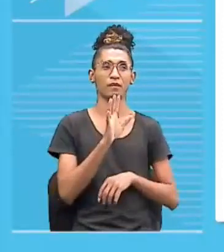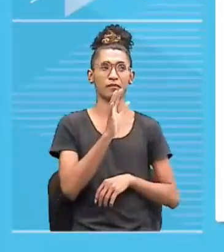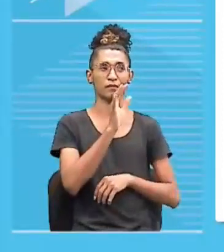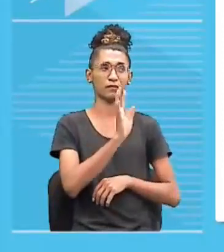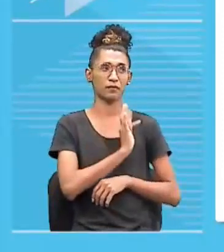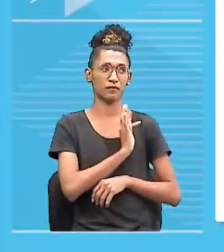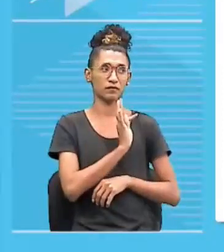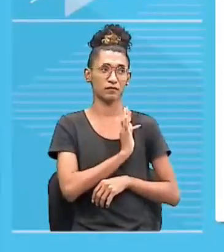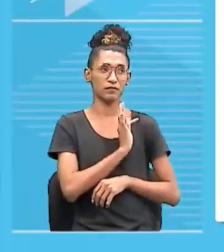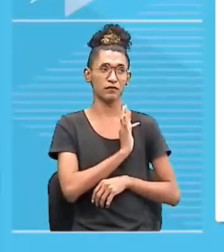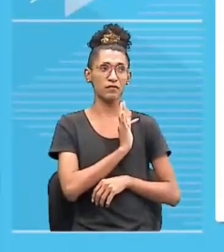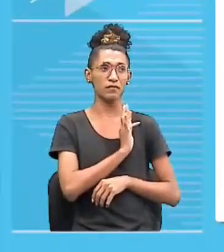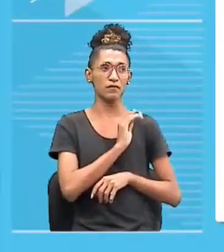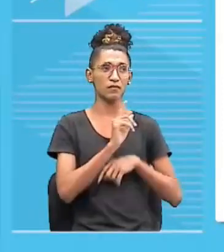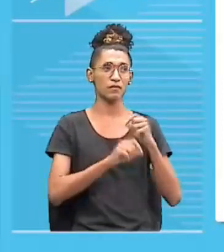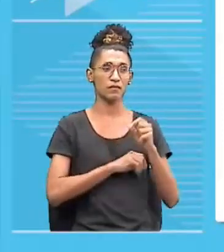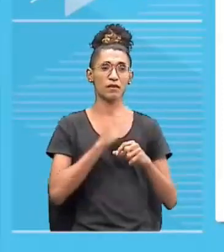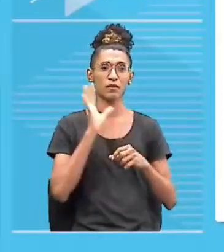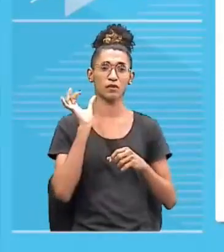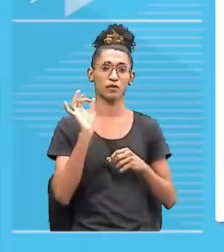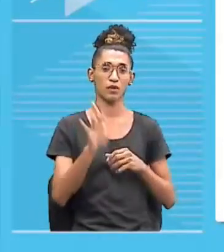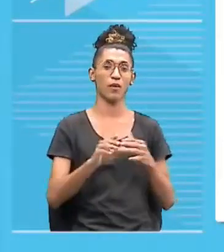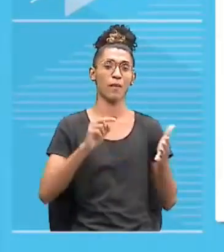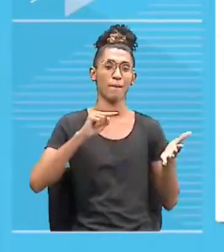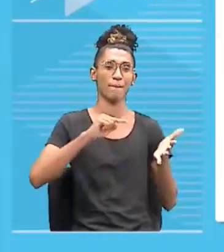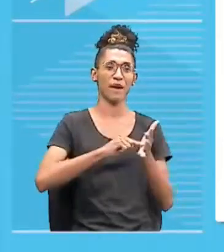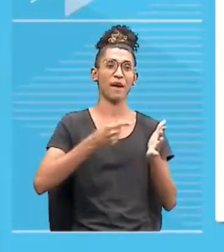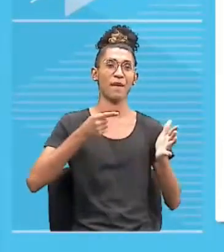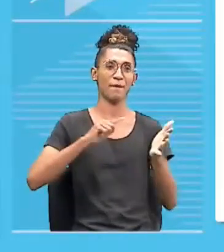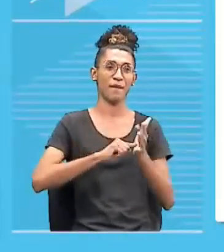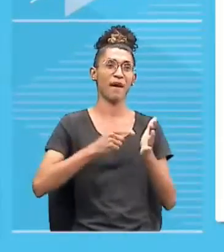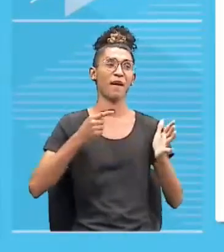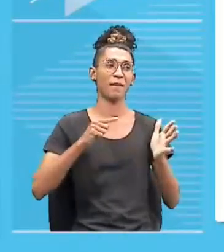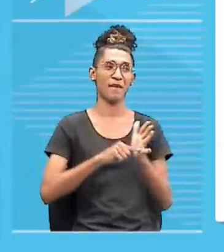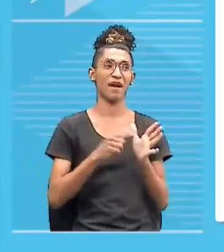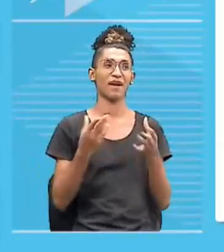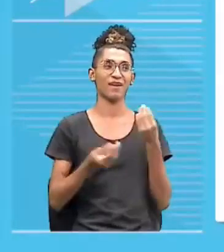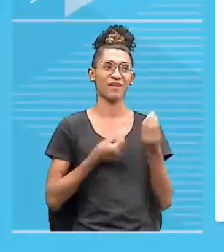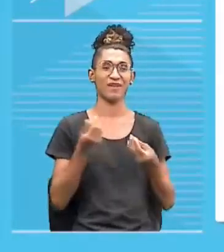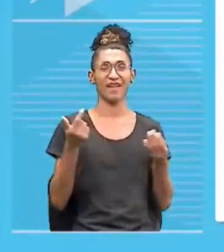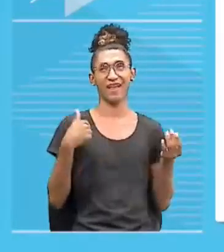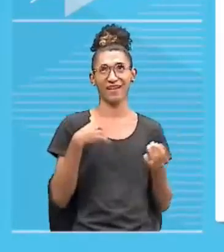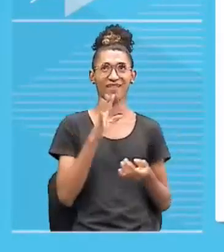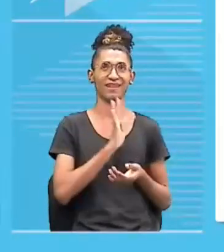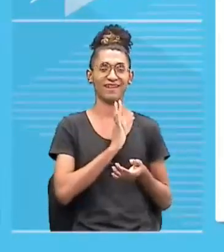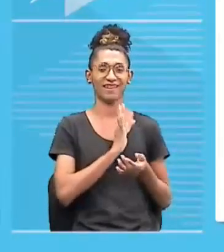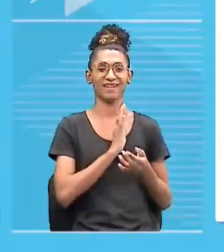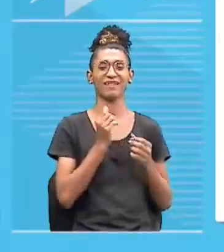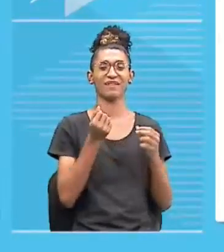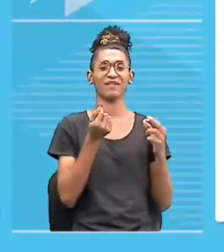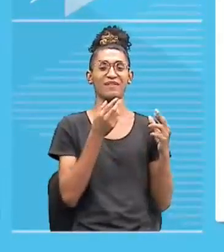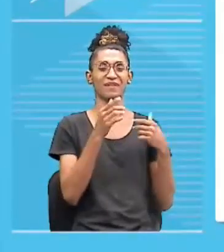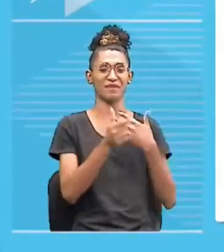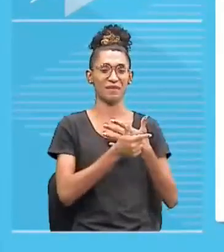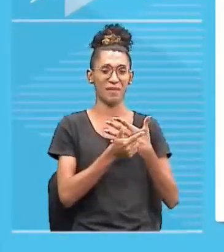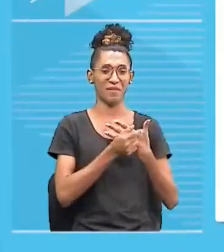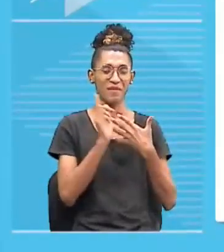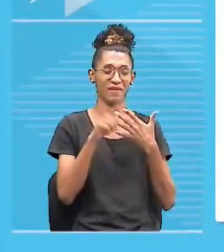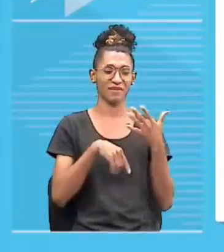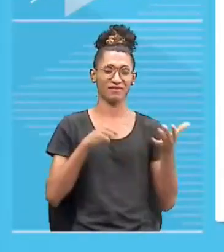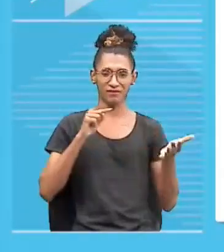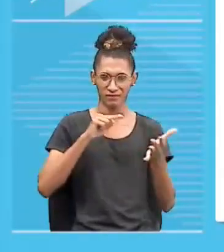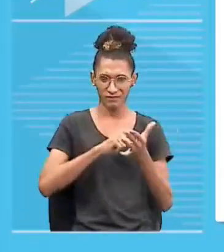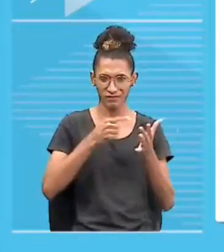técnicos que só apertavam botões, por exemplo, né? Eu sou técnico e a minha função é apertar